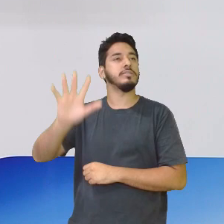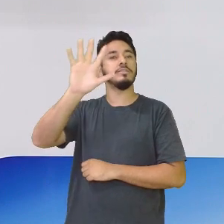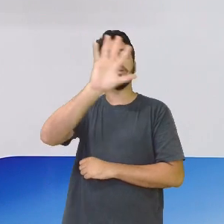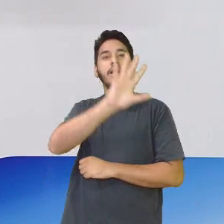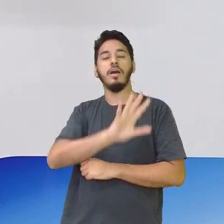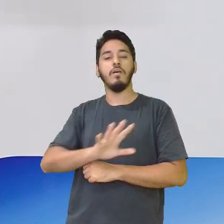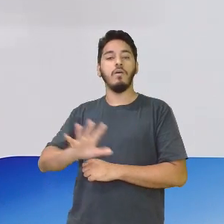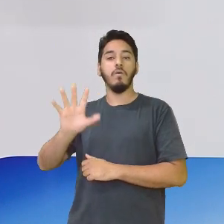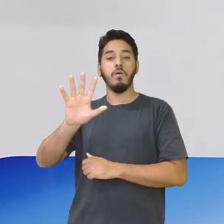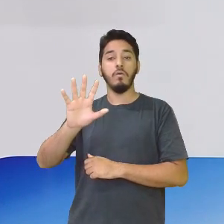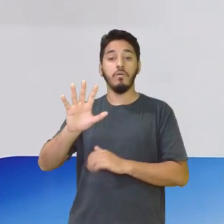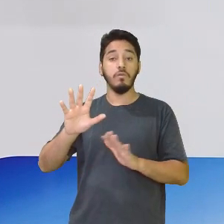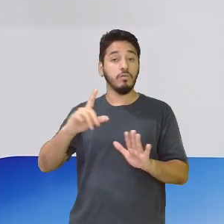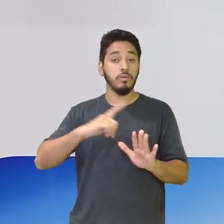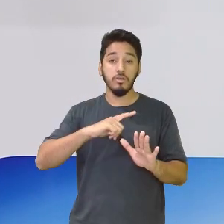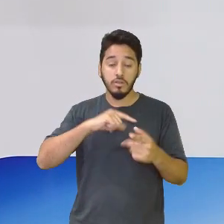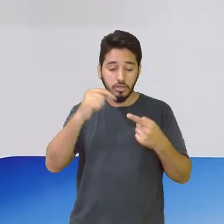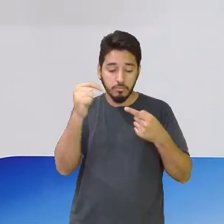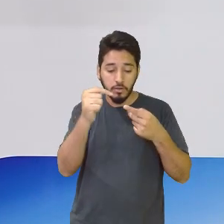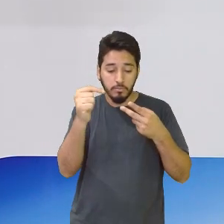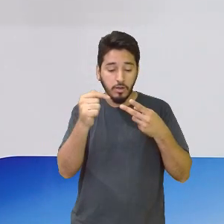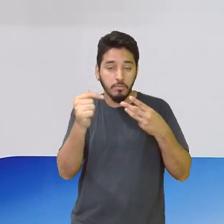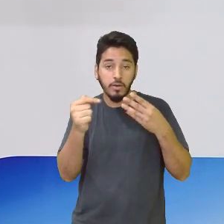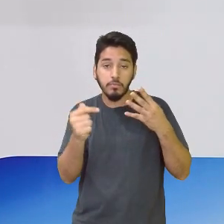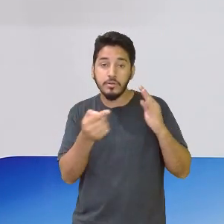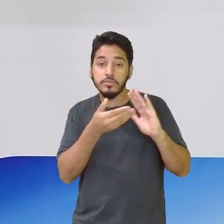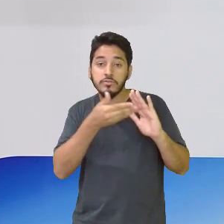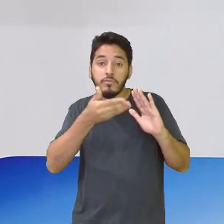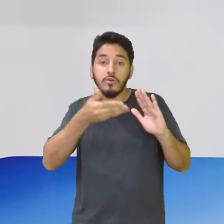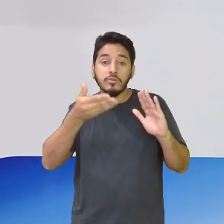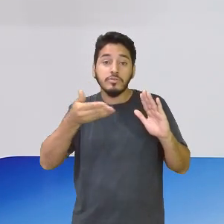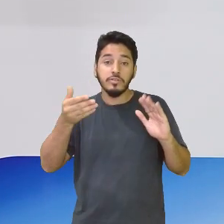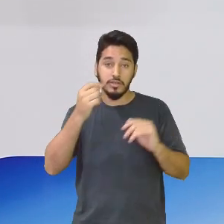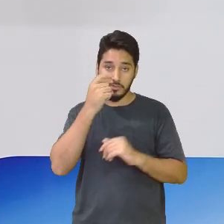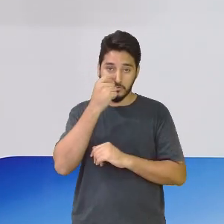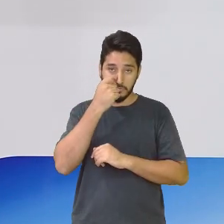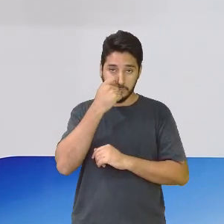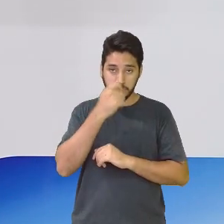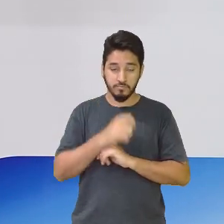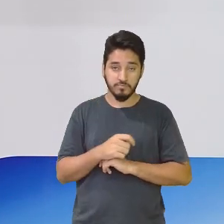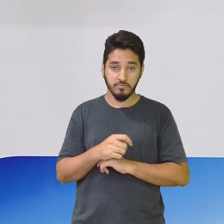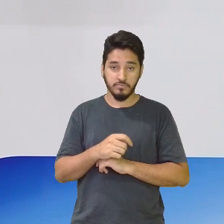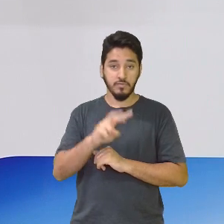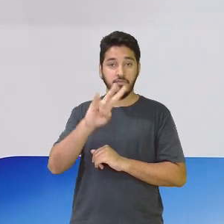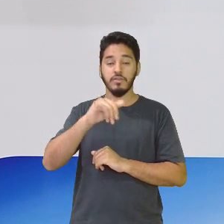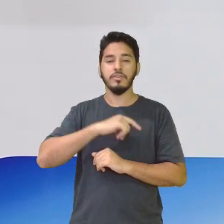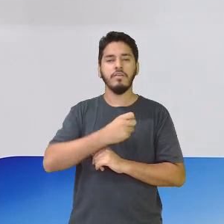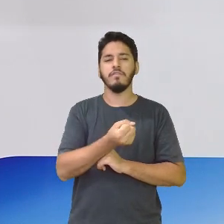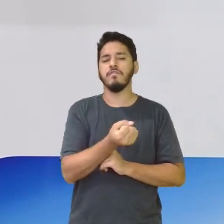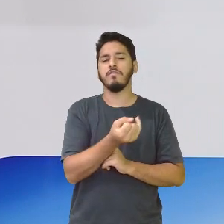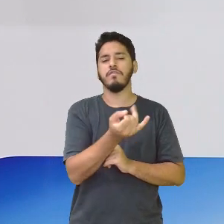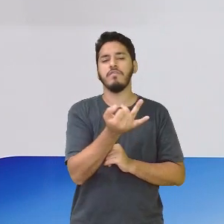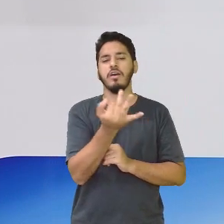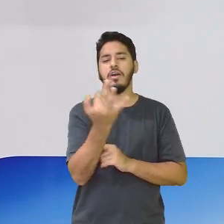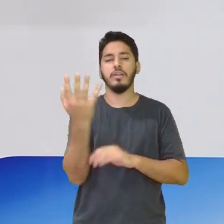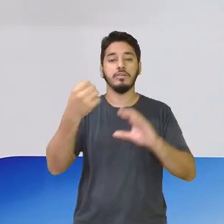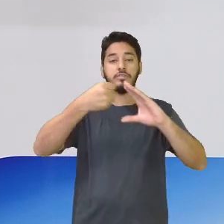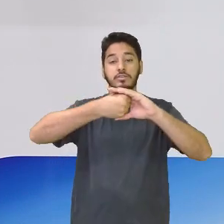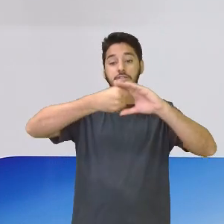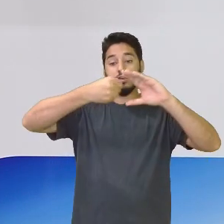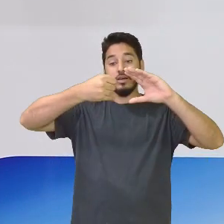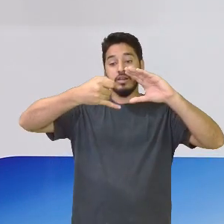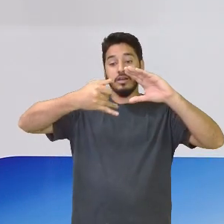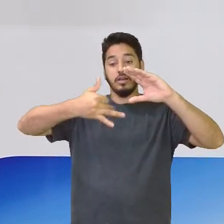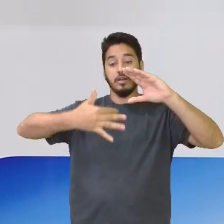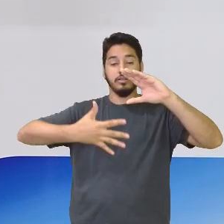constituída com esse processo, né? Nós vamos ter várias